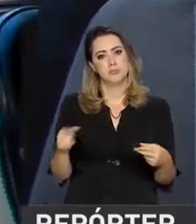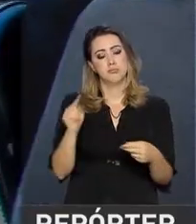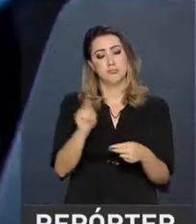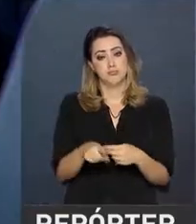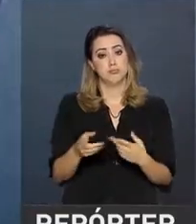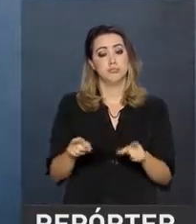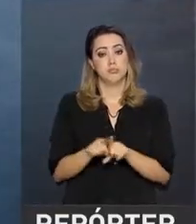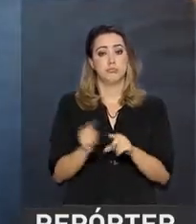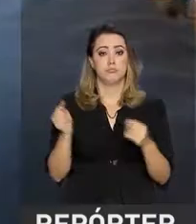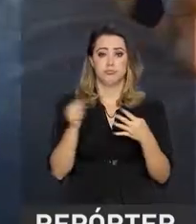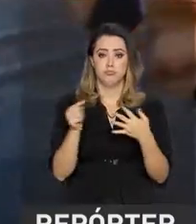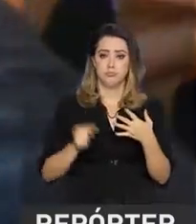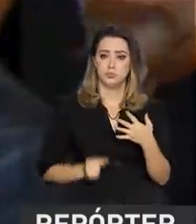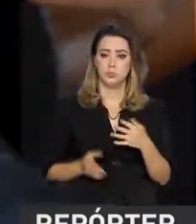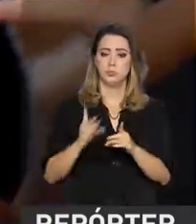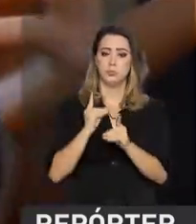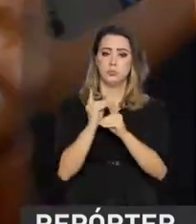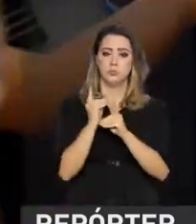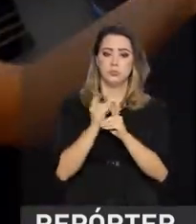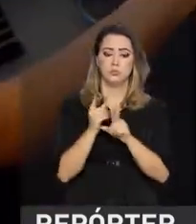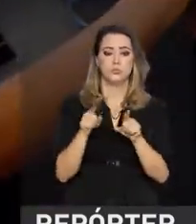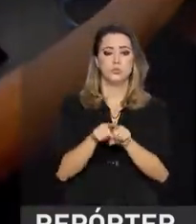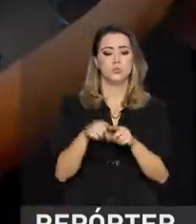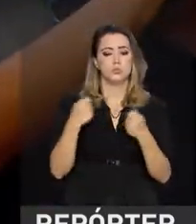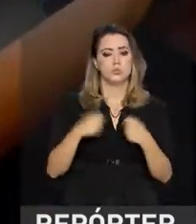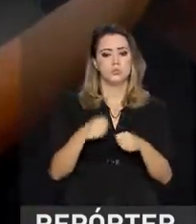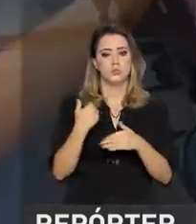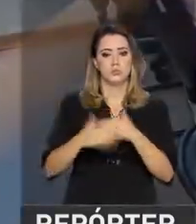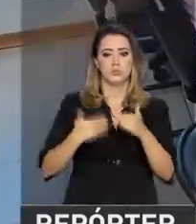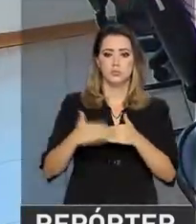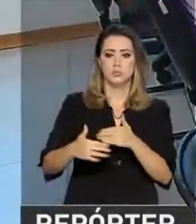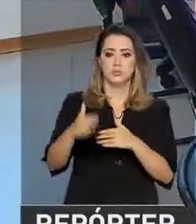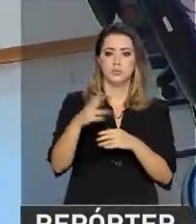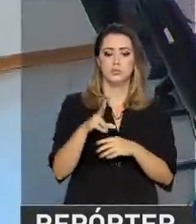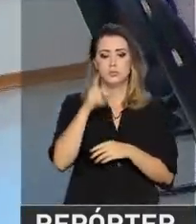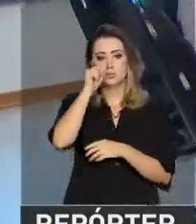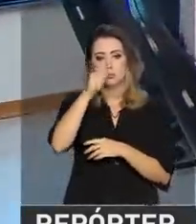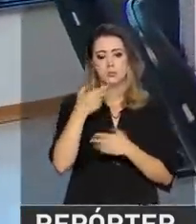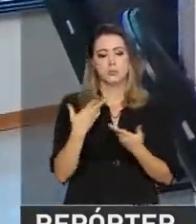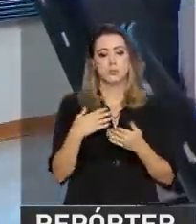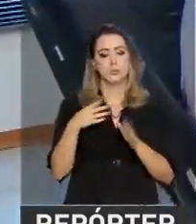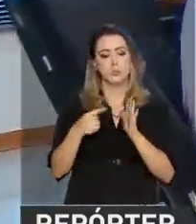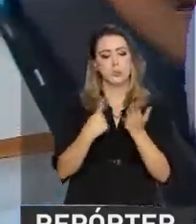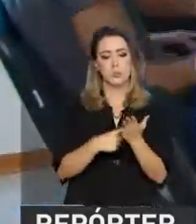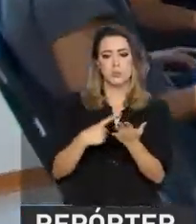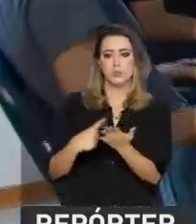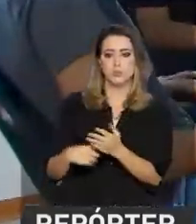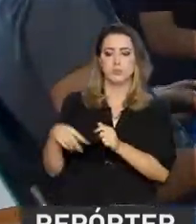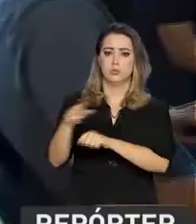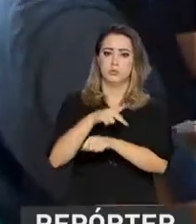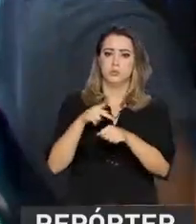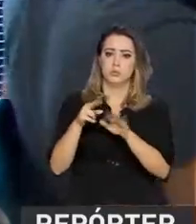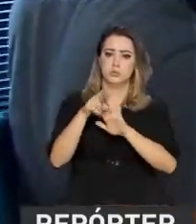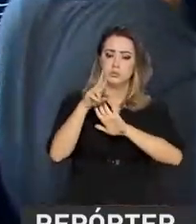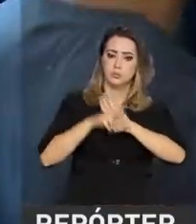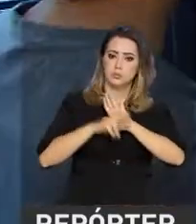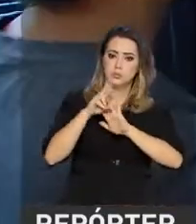também estão entre os assuntos do encontro, que ainda deve reforçar o compromisso dos países com as